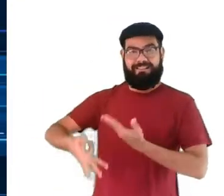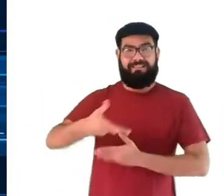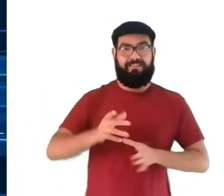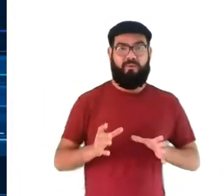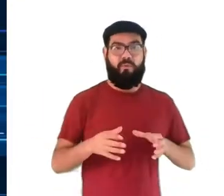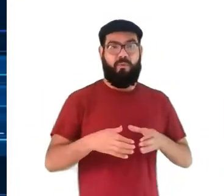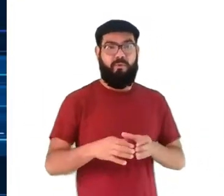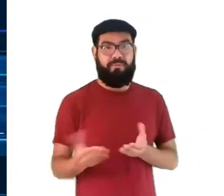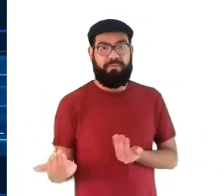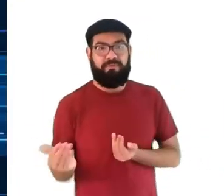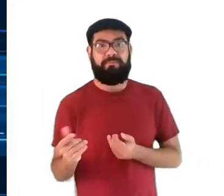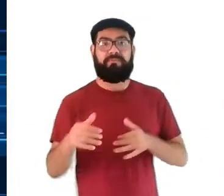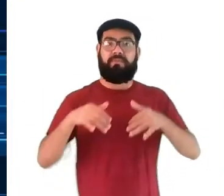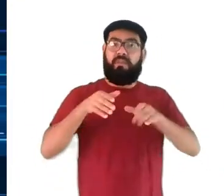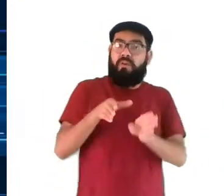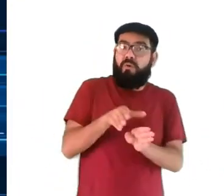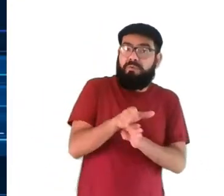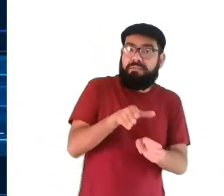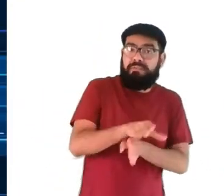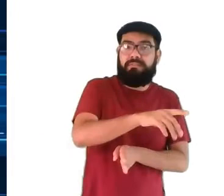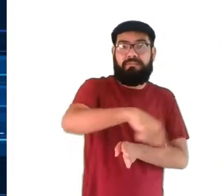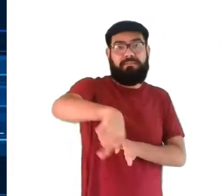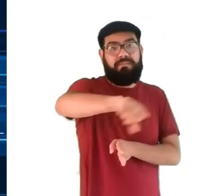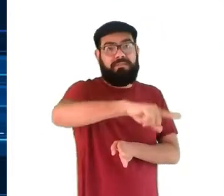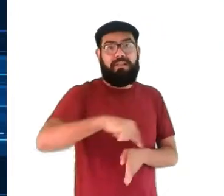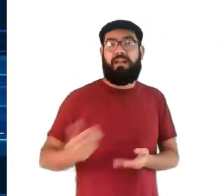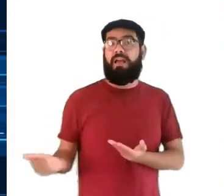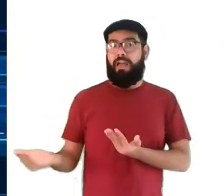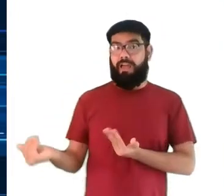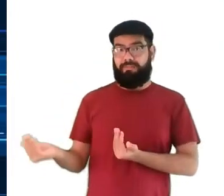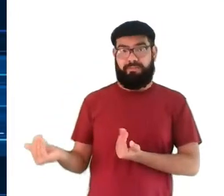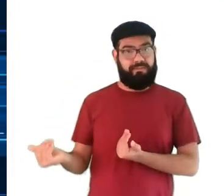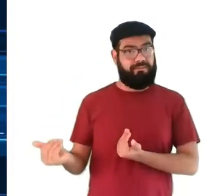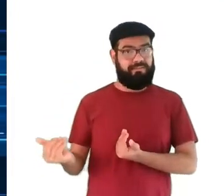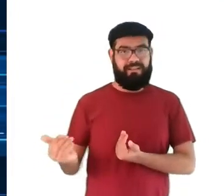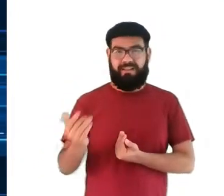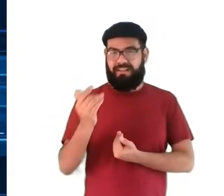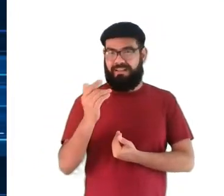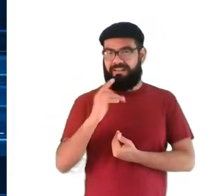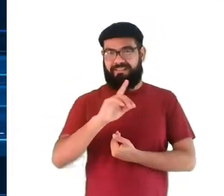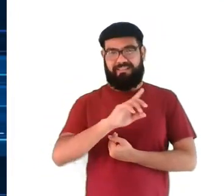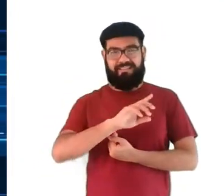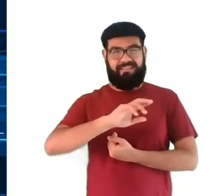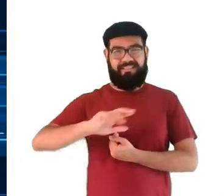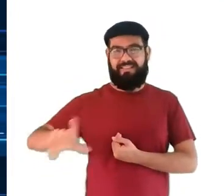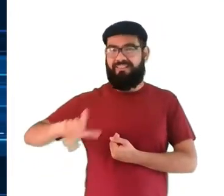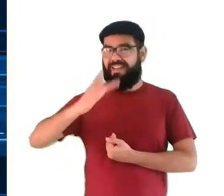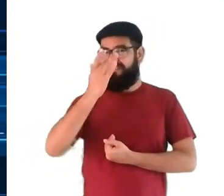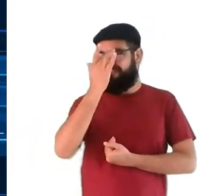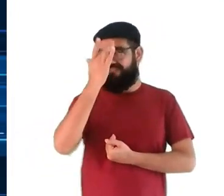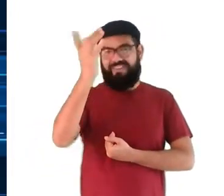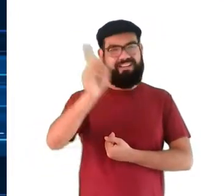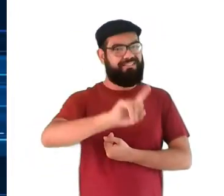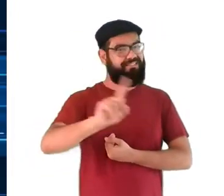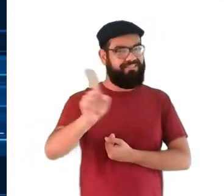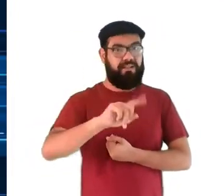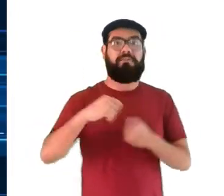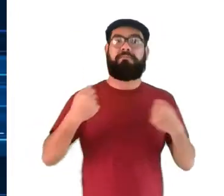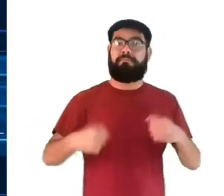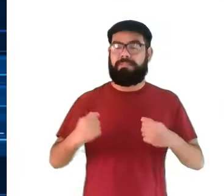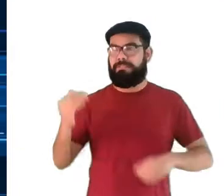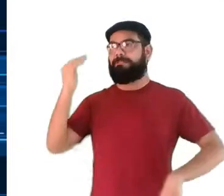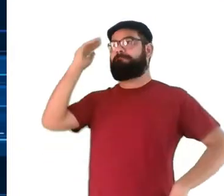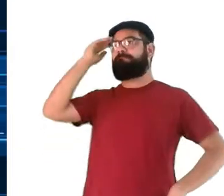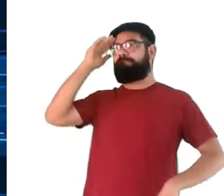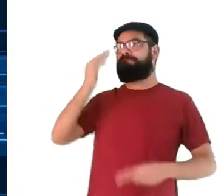vocês é que a adolescência, ela realmente não é fácil e deve ser compreendida e analisada da melhor maneira possível. Muito